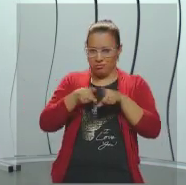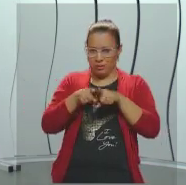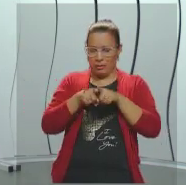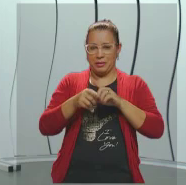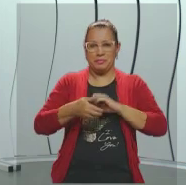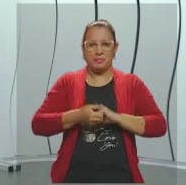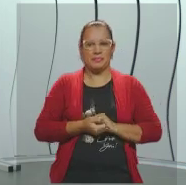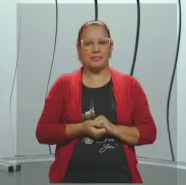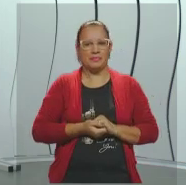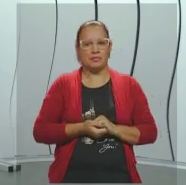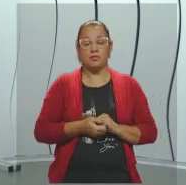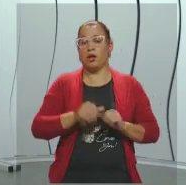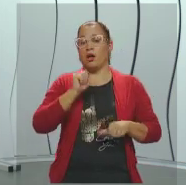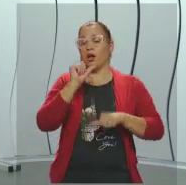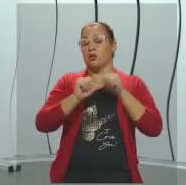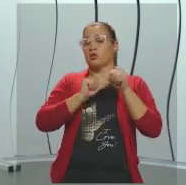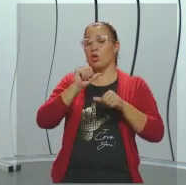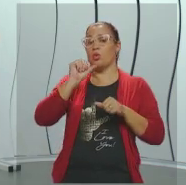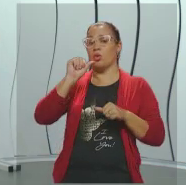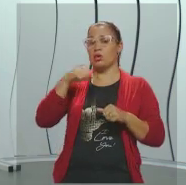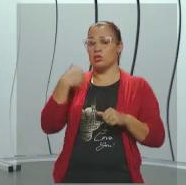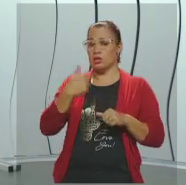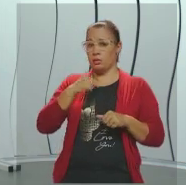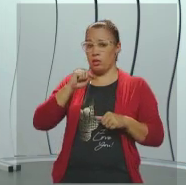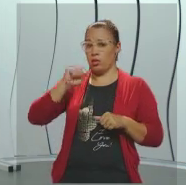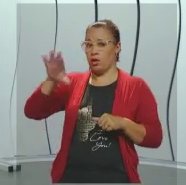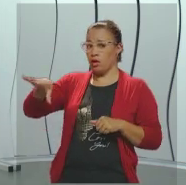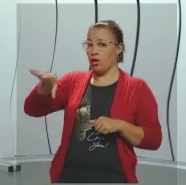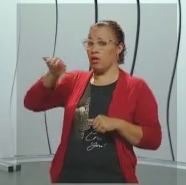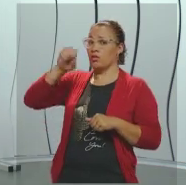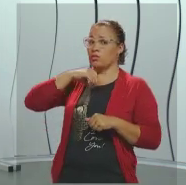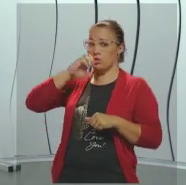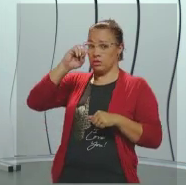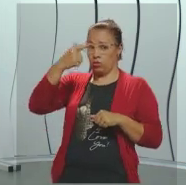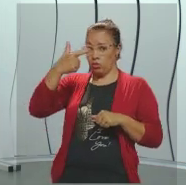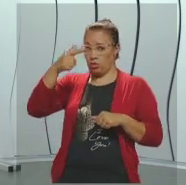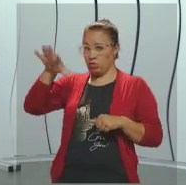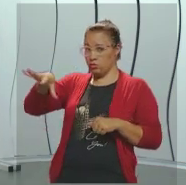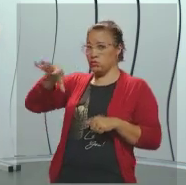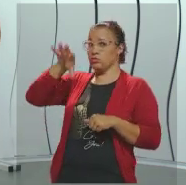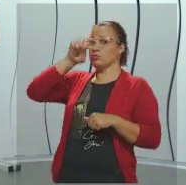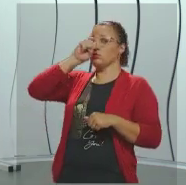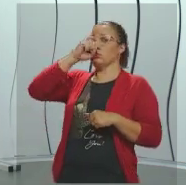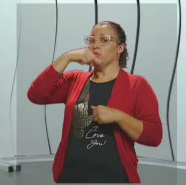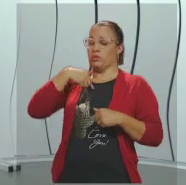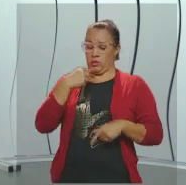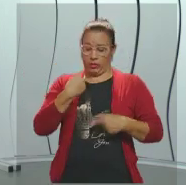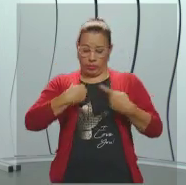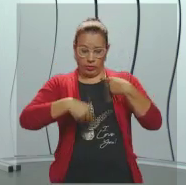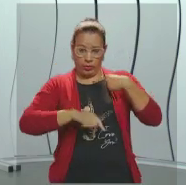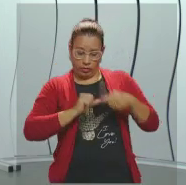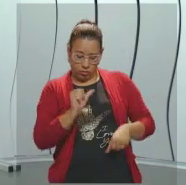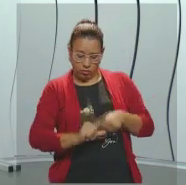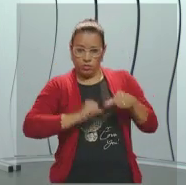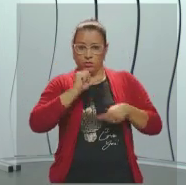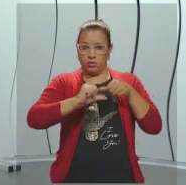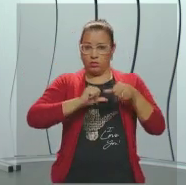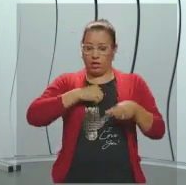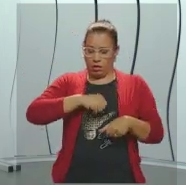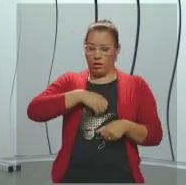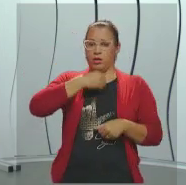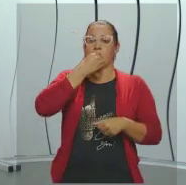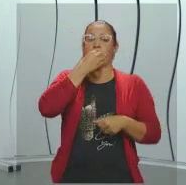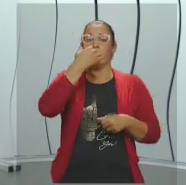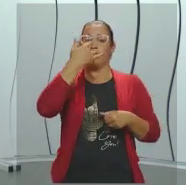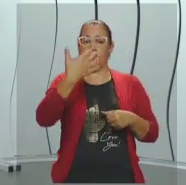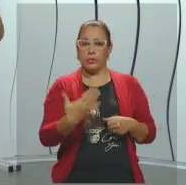Nós falamos então da troca gasosa que ocorre nos alvéolos, é nos alvéolos que ocorre a absorção de oxigênio. Nós falamos